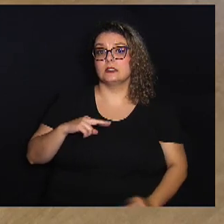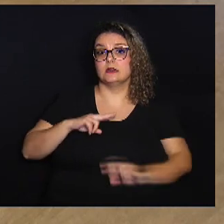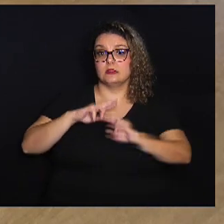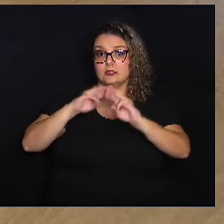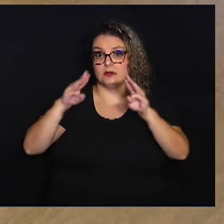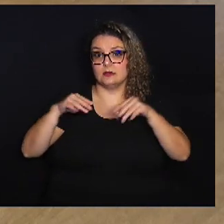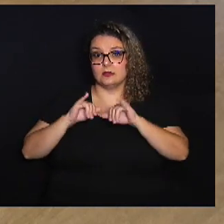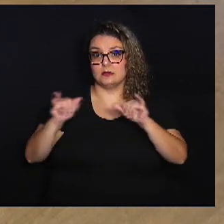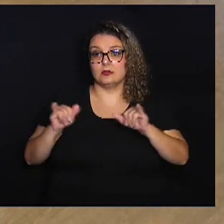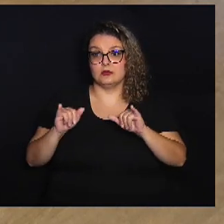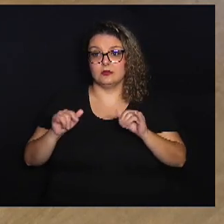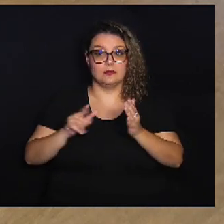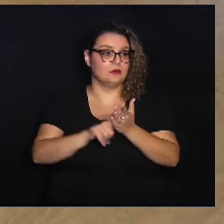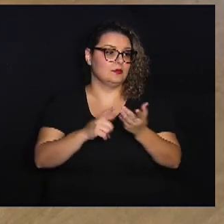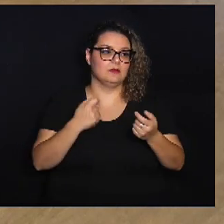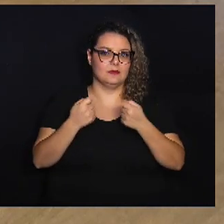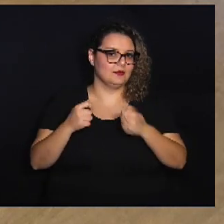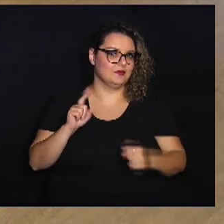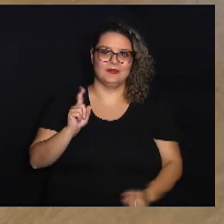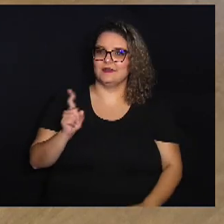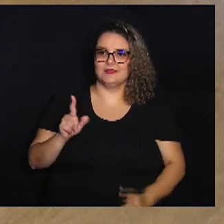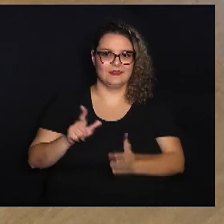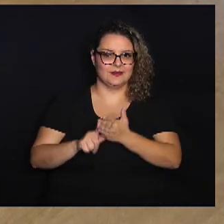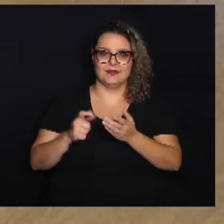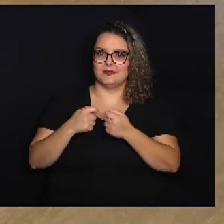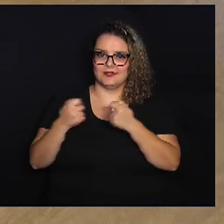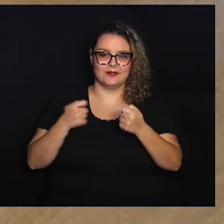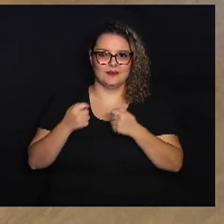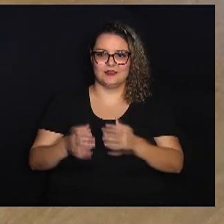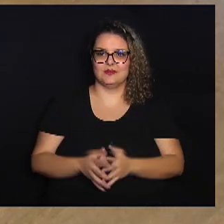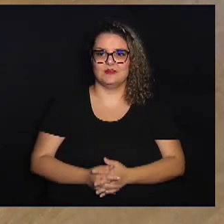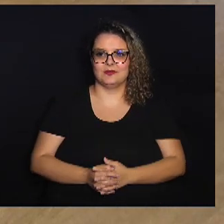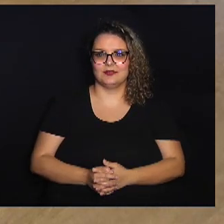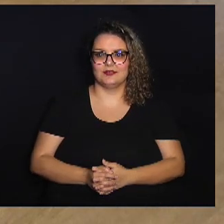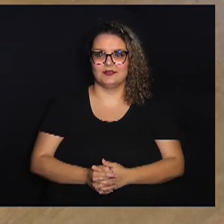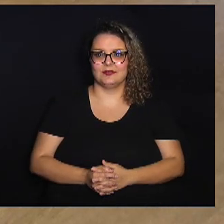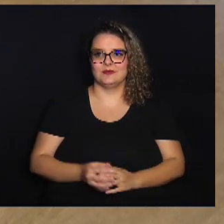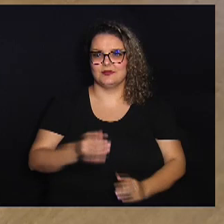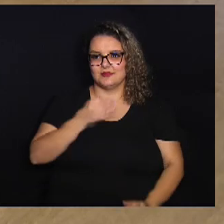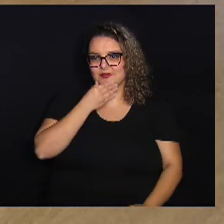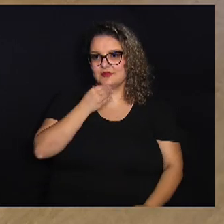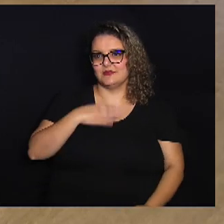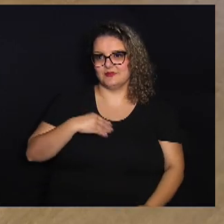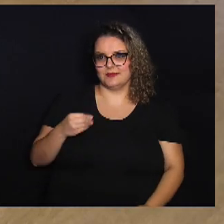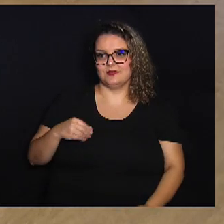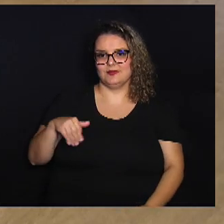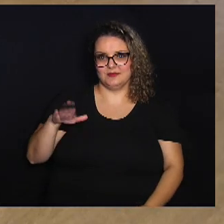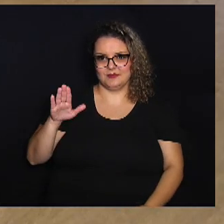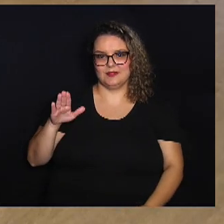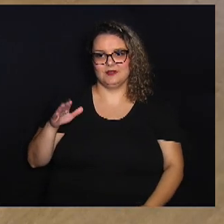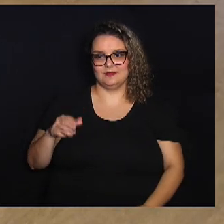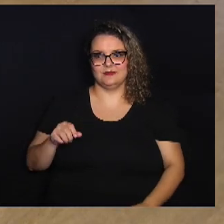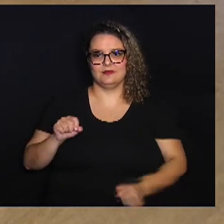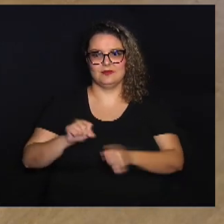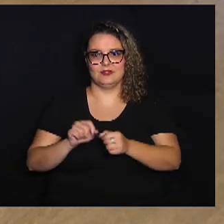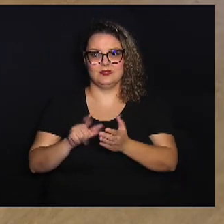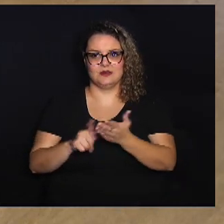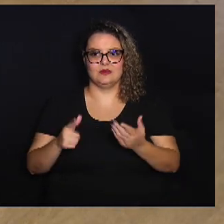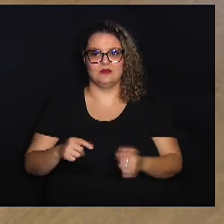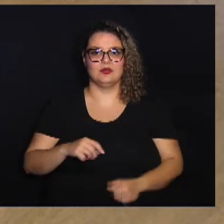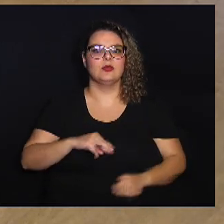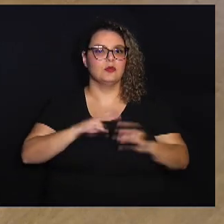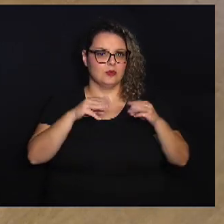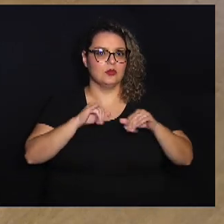Jornalismo não, que eu não tive. Jornalismo não, né? O meu mais velho fez jornalismo também. Mas publicidade não. Publicidade